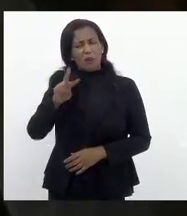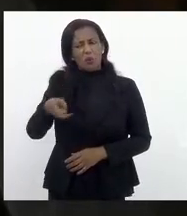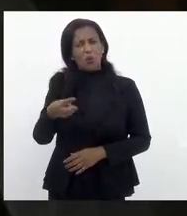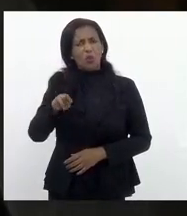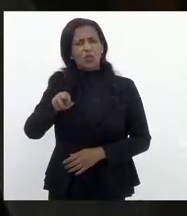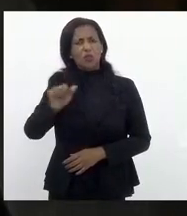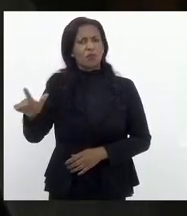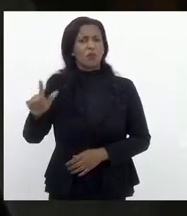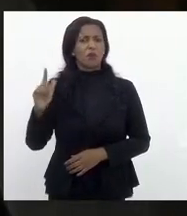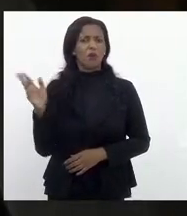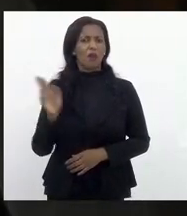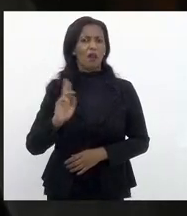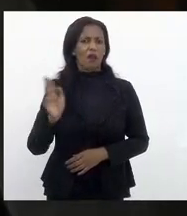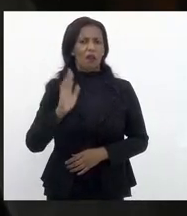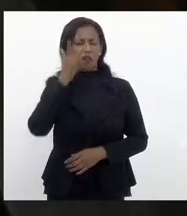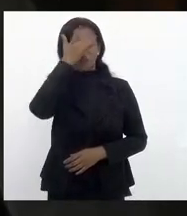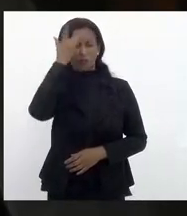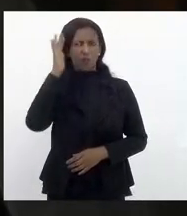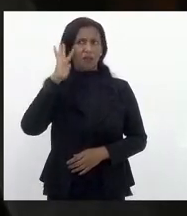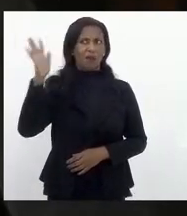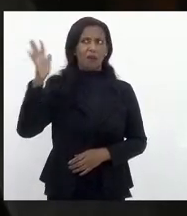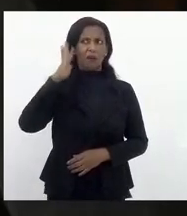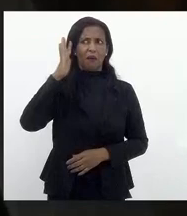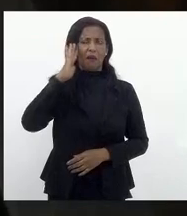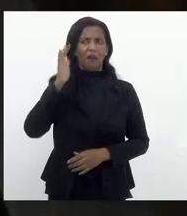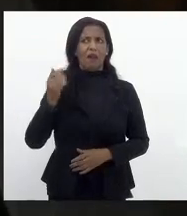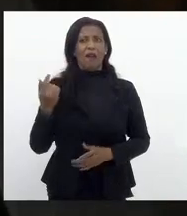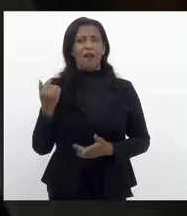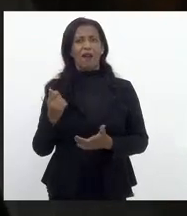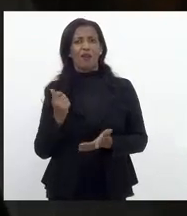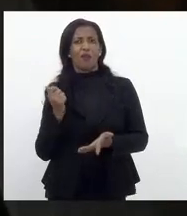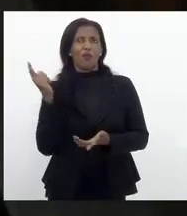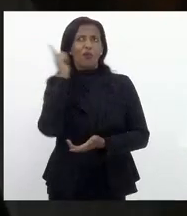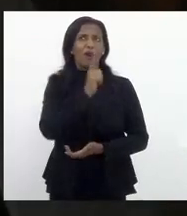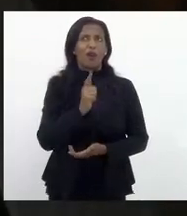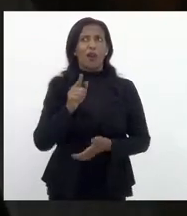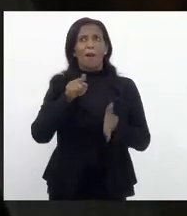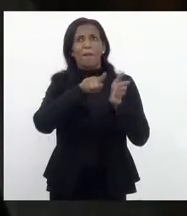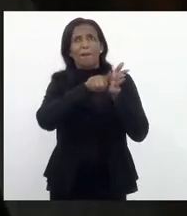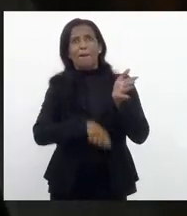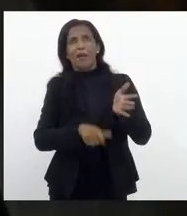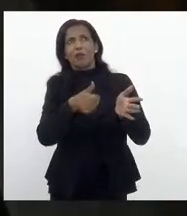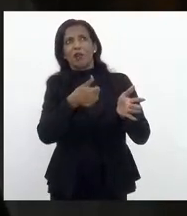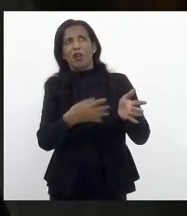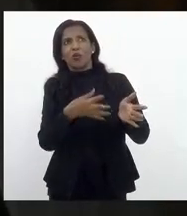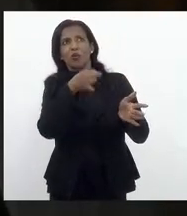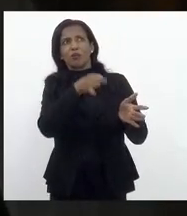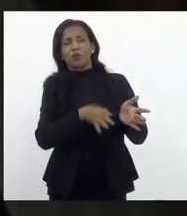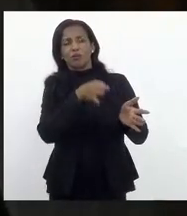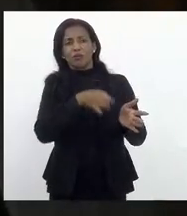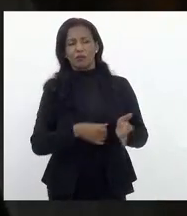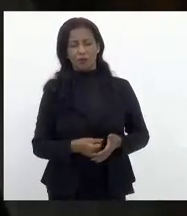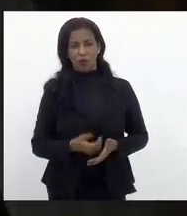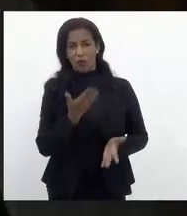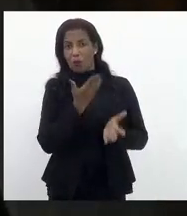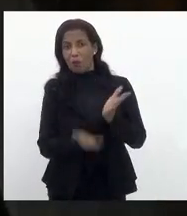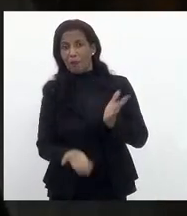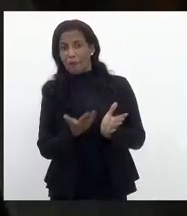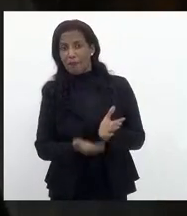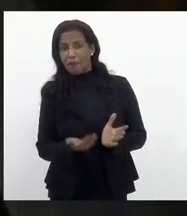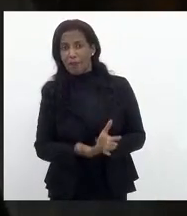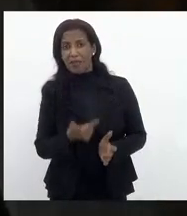r$ 2000 para as pessoas ficar imaginando então ganhar 2000 - 14 por cento isso é vamos